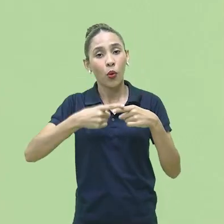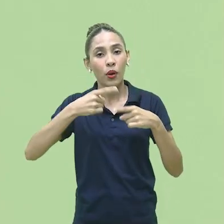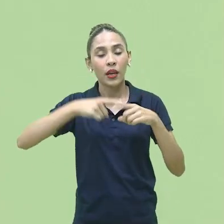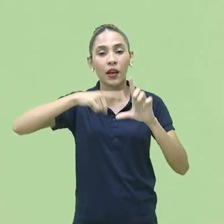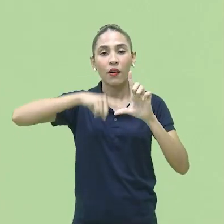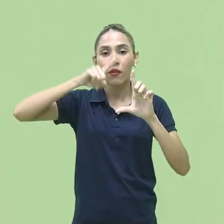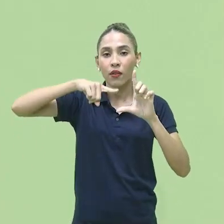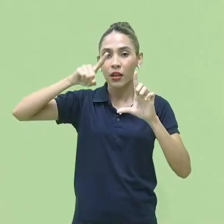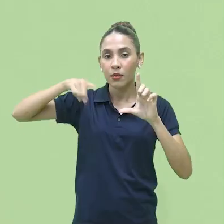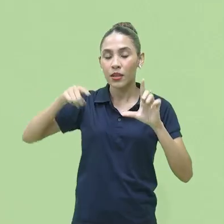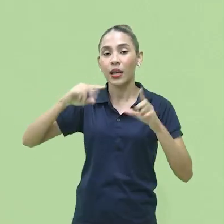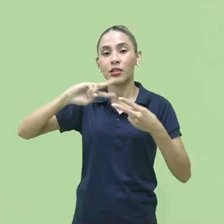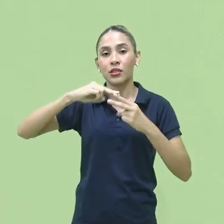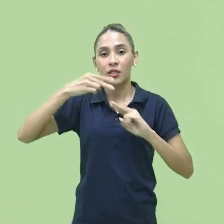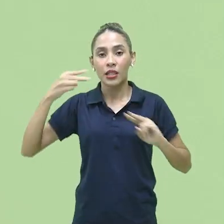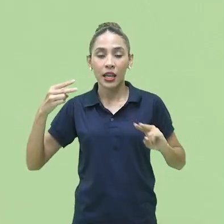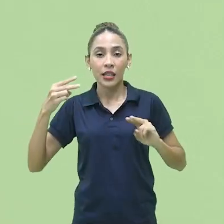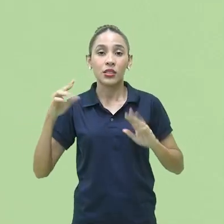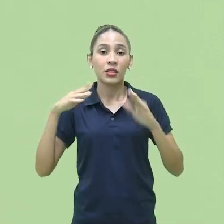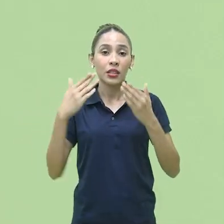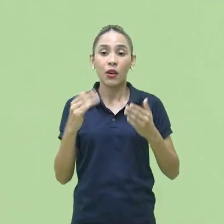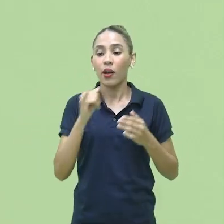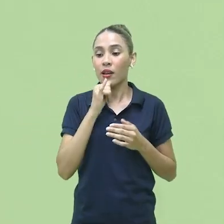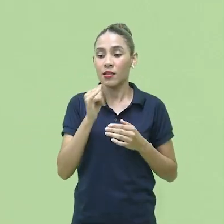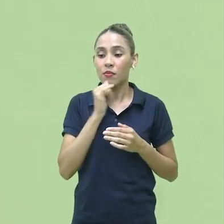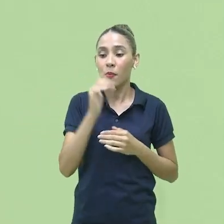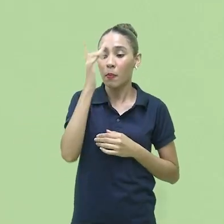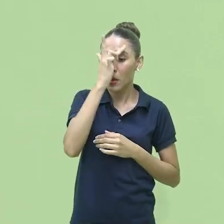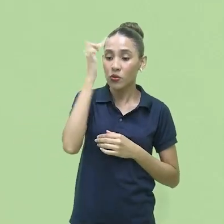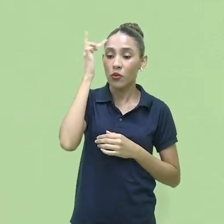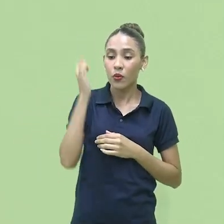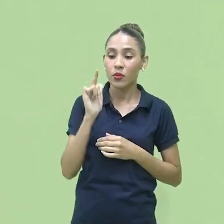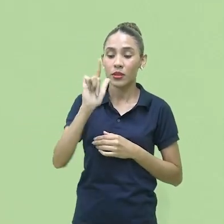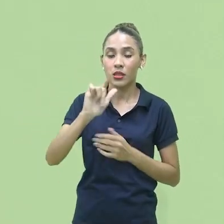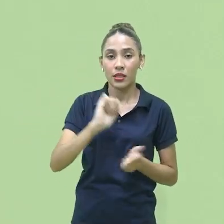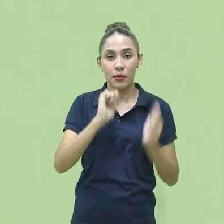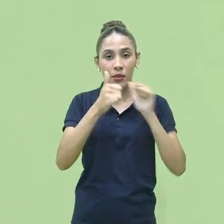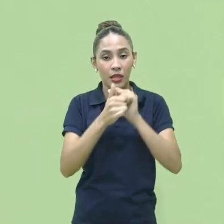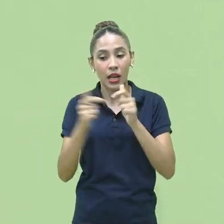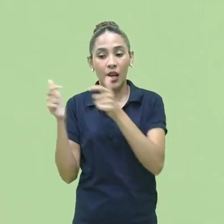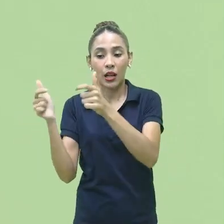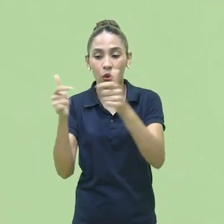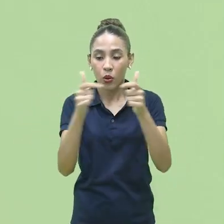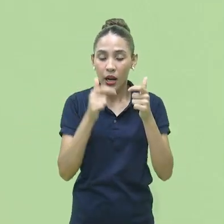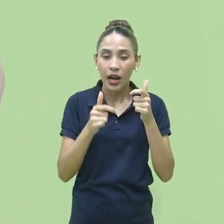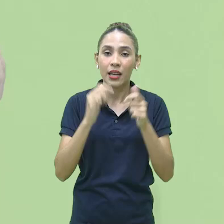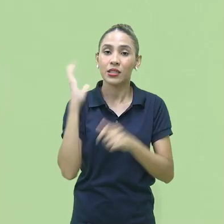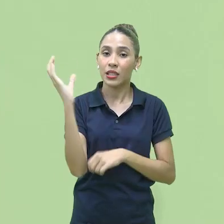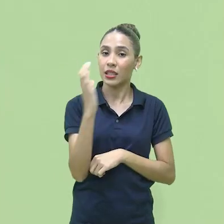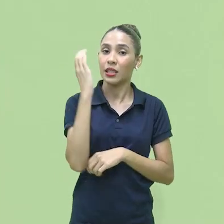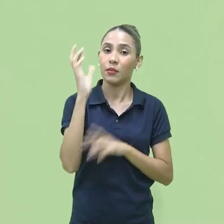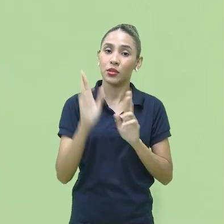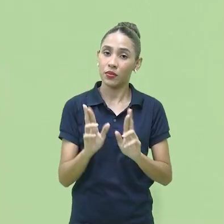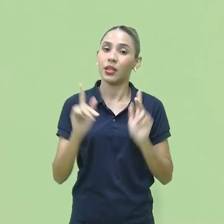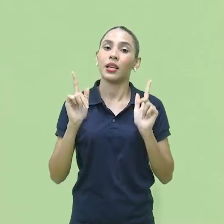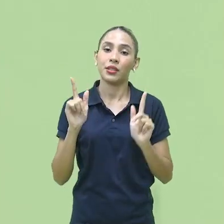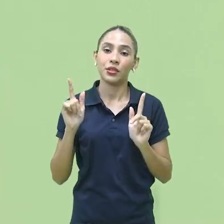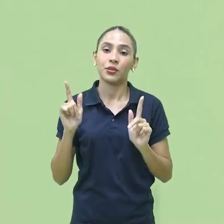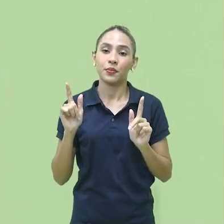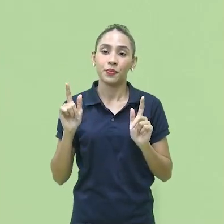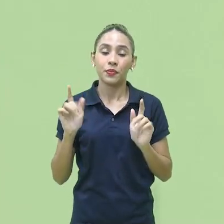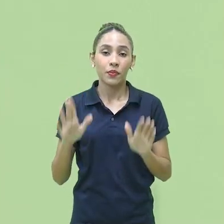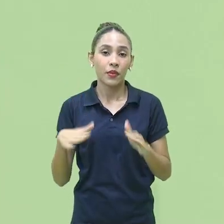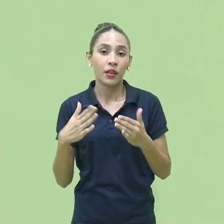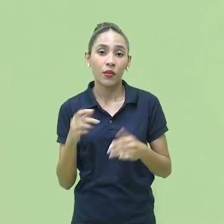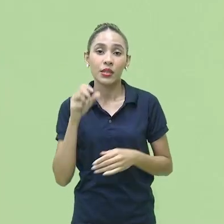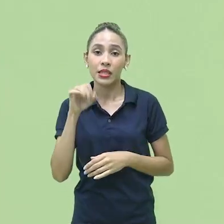com que esses indivíduos fossem se adaptando a esses locais com condições climáticas totalmente diferentes. Né, que